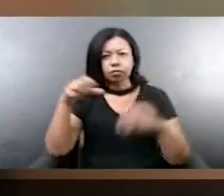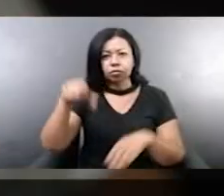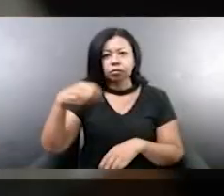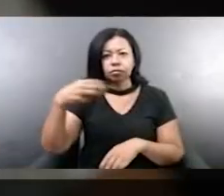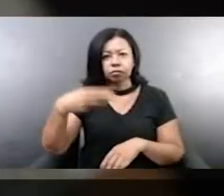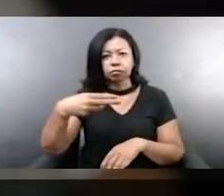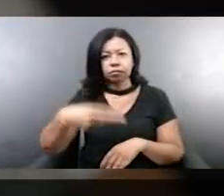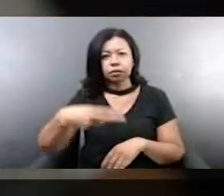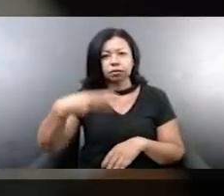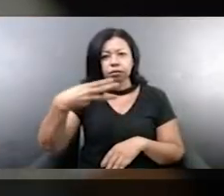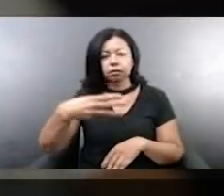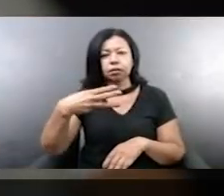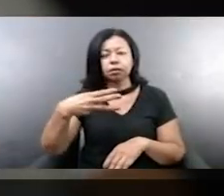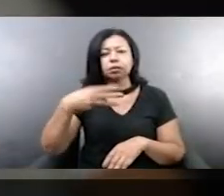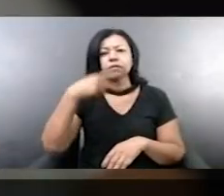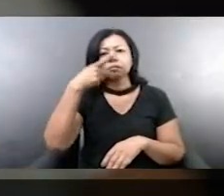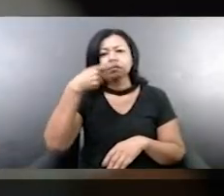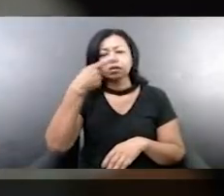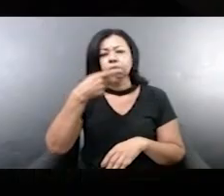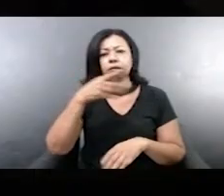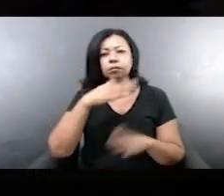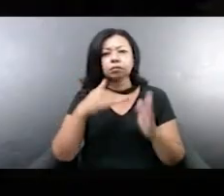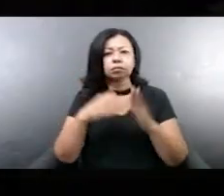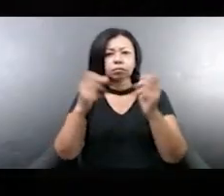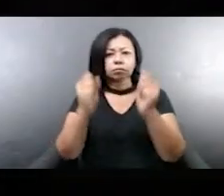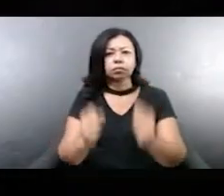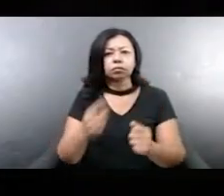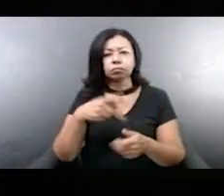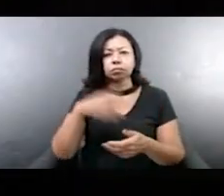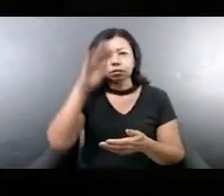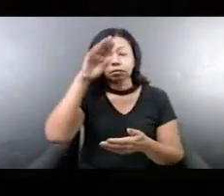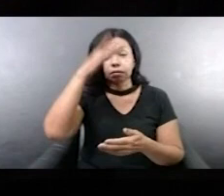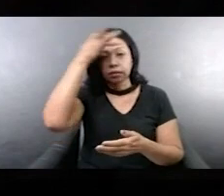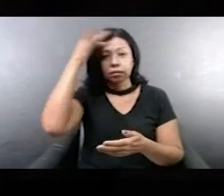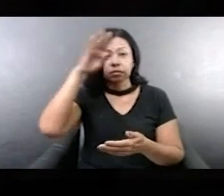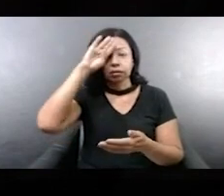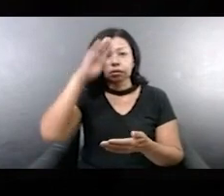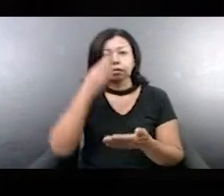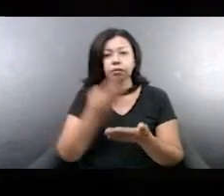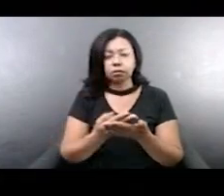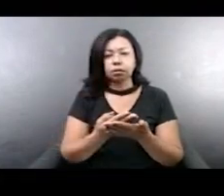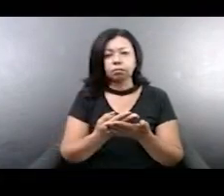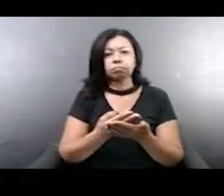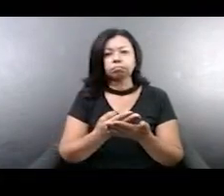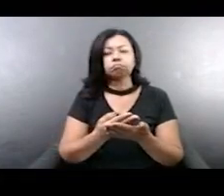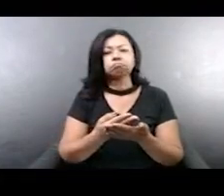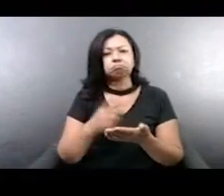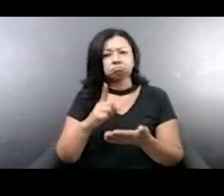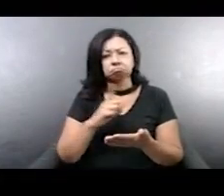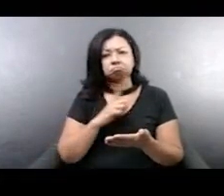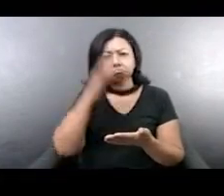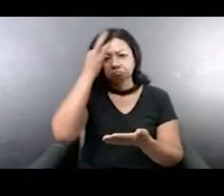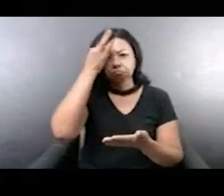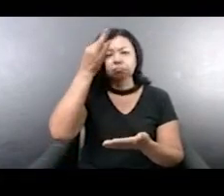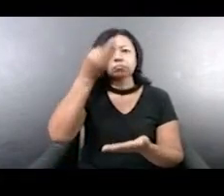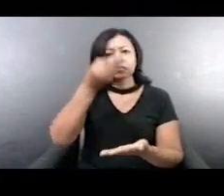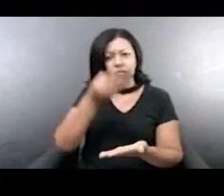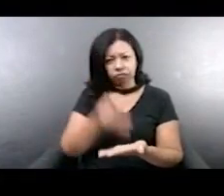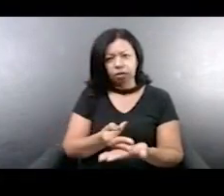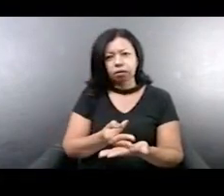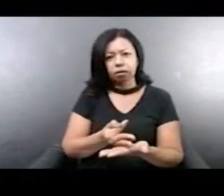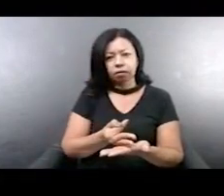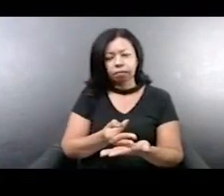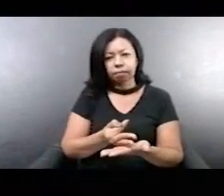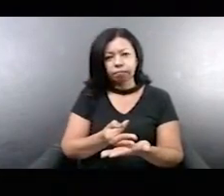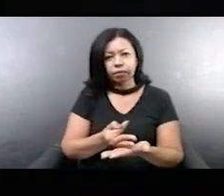Marcos 9:23, a Bíblia diz que tudo é possível para aquele que crê. E o que move a minha campanha é